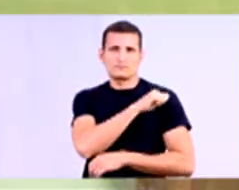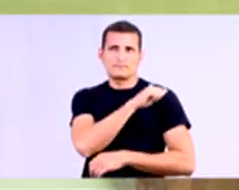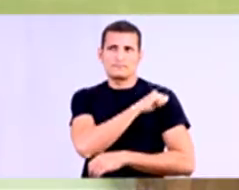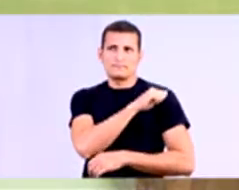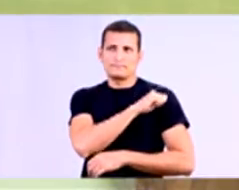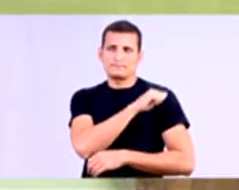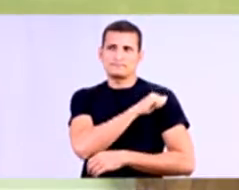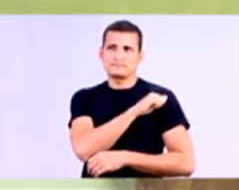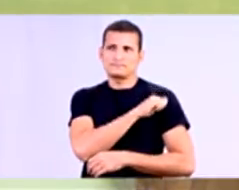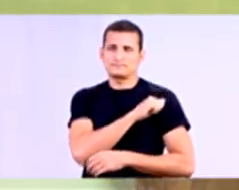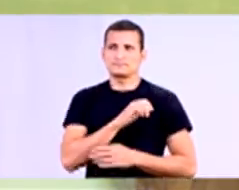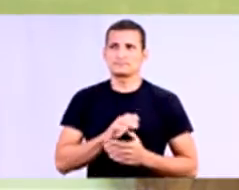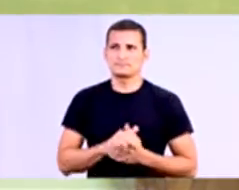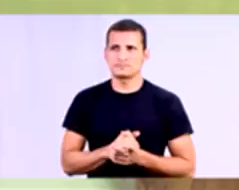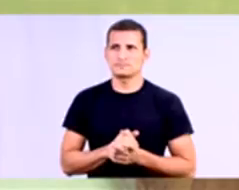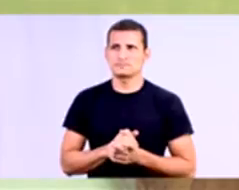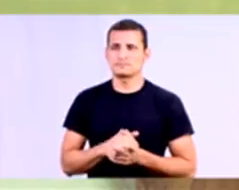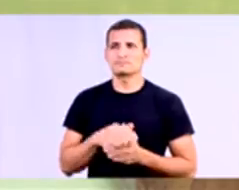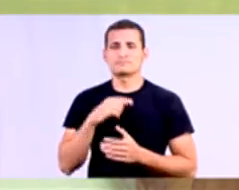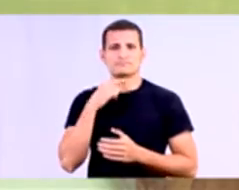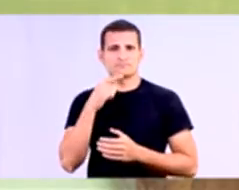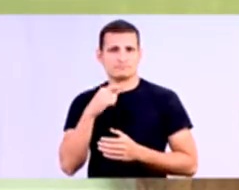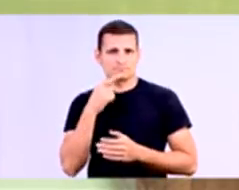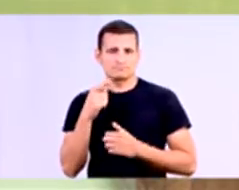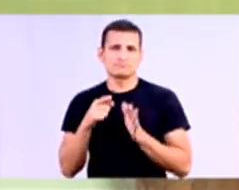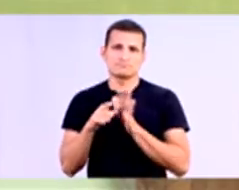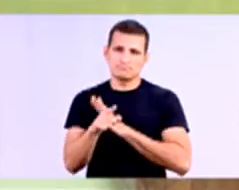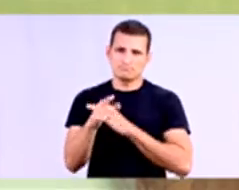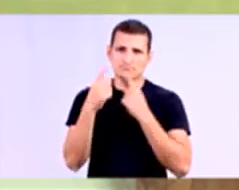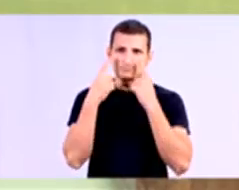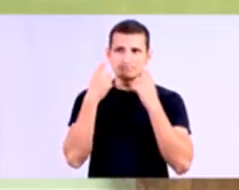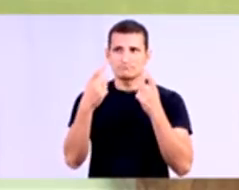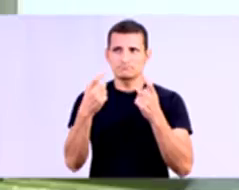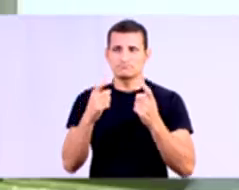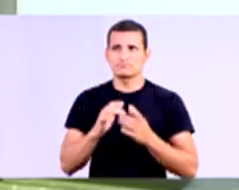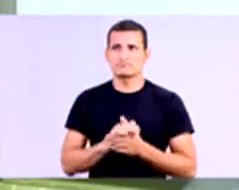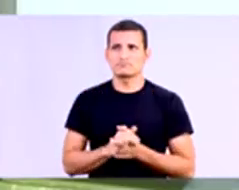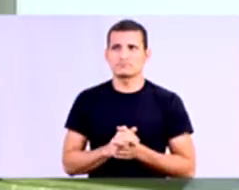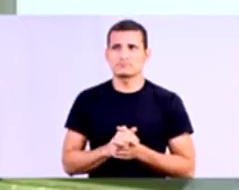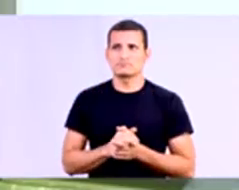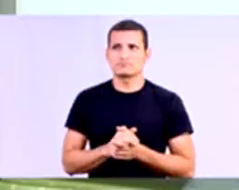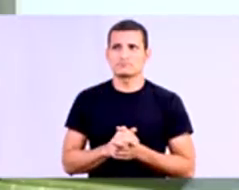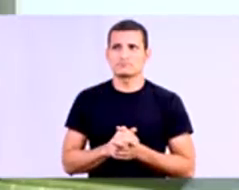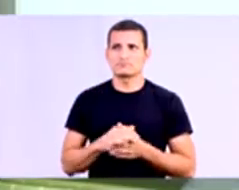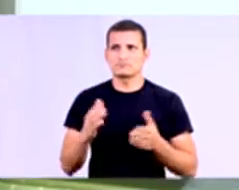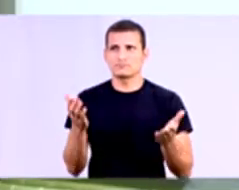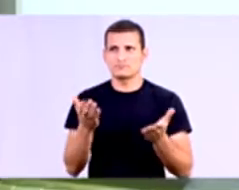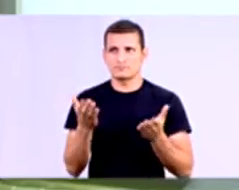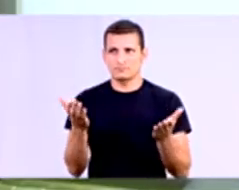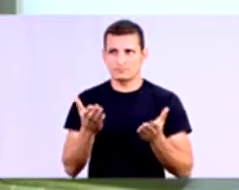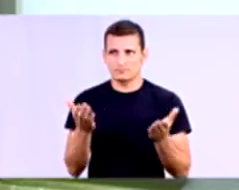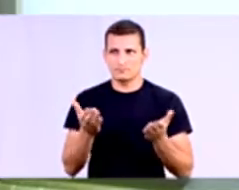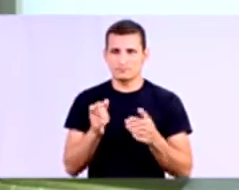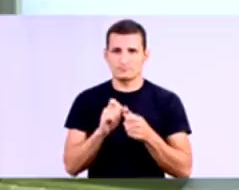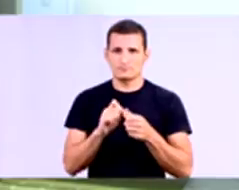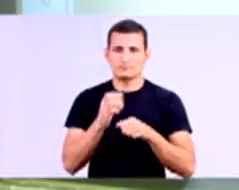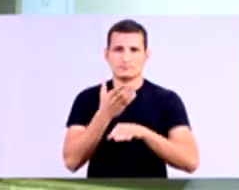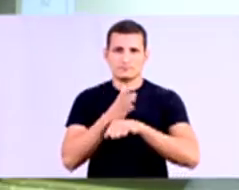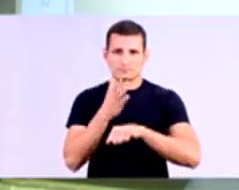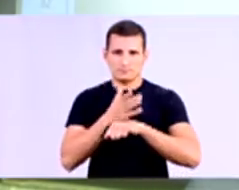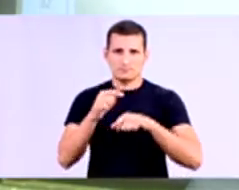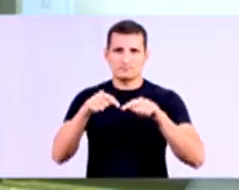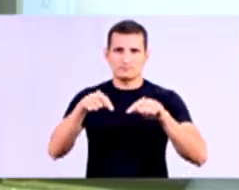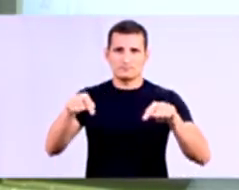que tiraram suas dúvidas e perguntas bem interessantes. É isso aí, pessoal. Então vamos fazer agora a nossa atividade de